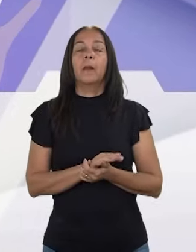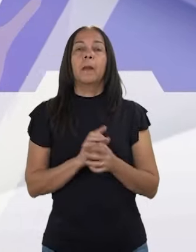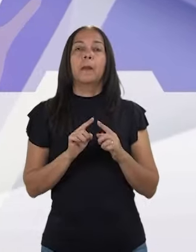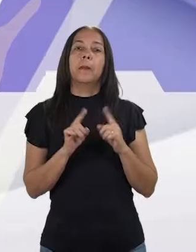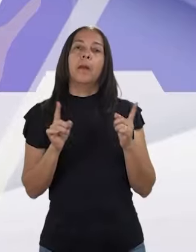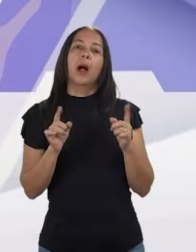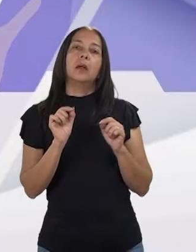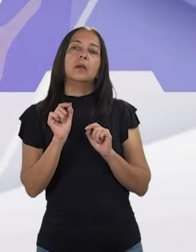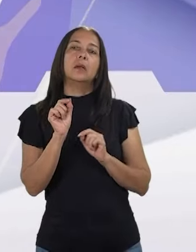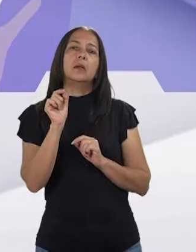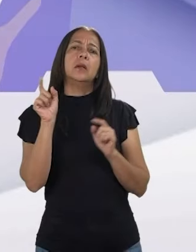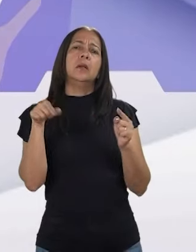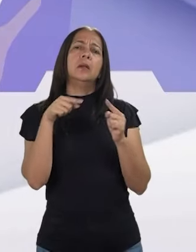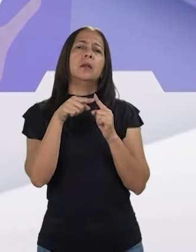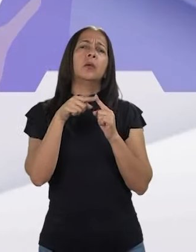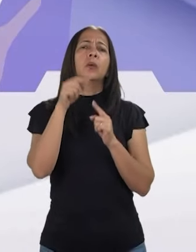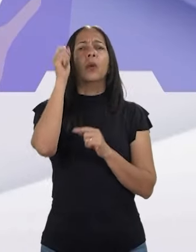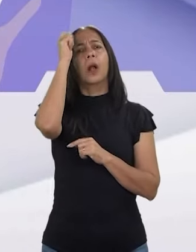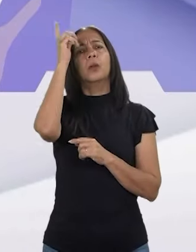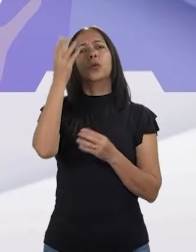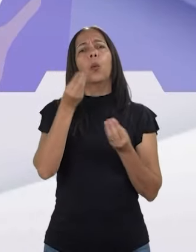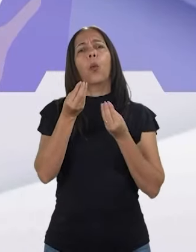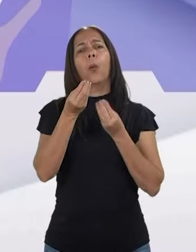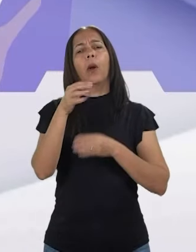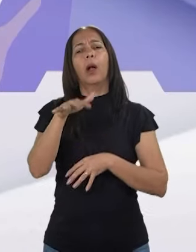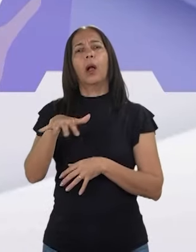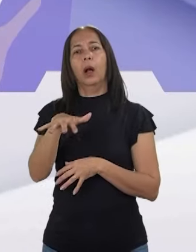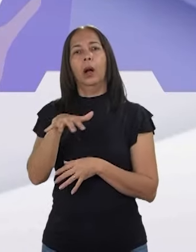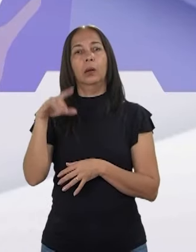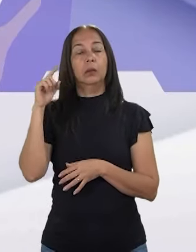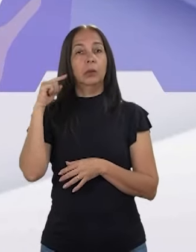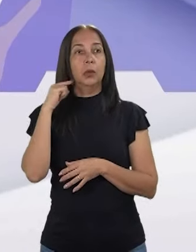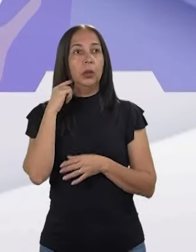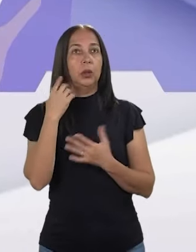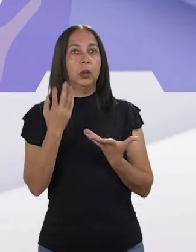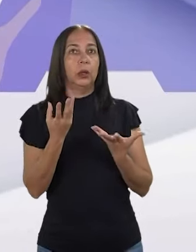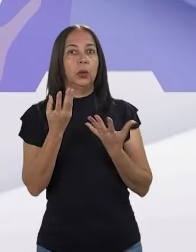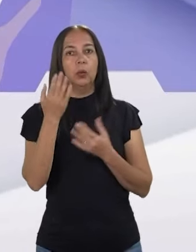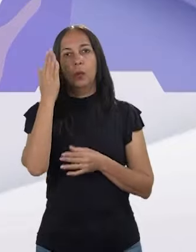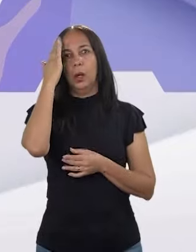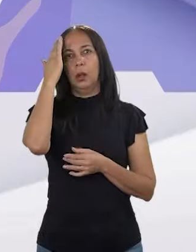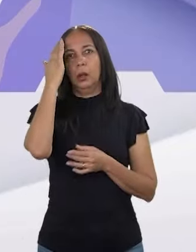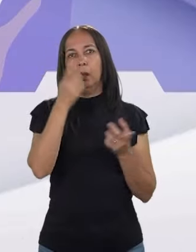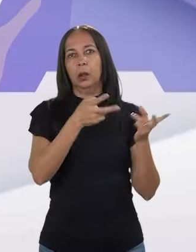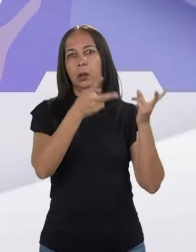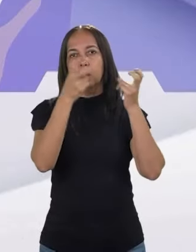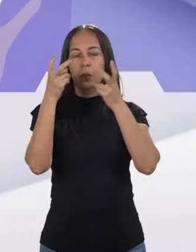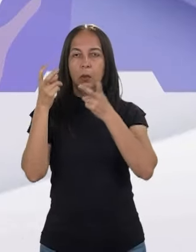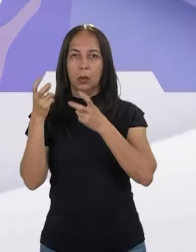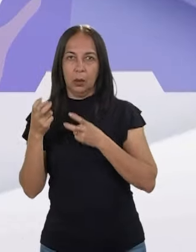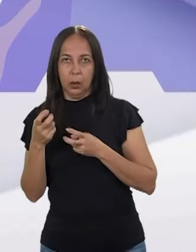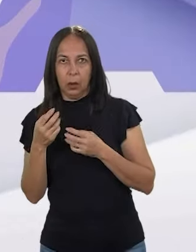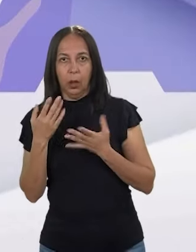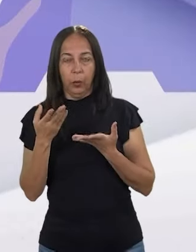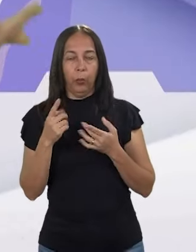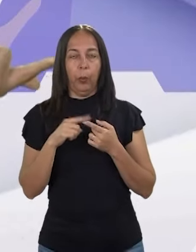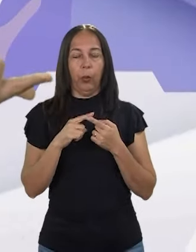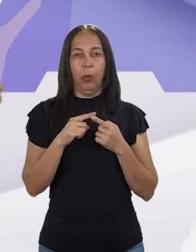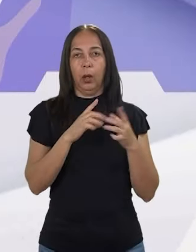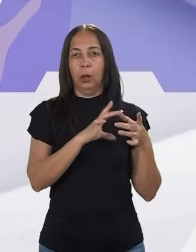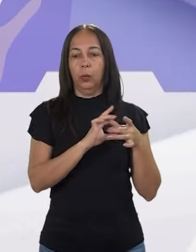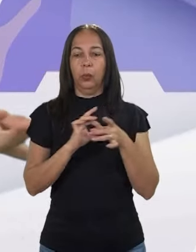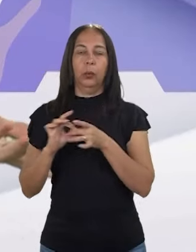para essa lógica do do racismo algoritmo como é que o campo do direito vem dialogando com essa com essa perspectiva que até então do ponto